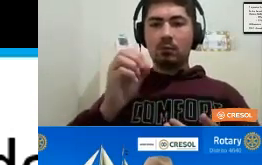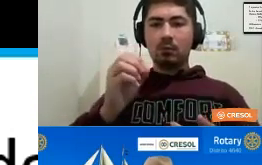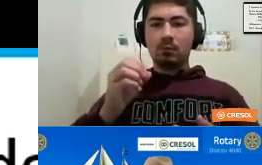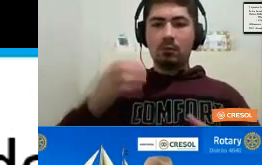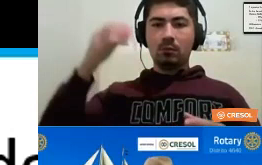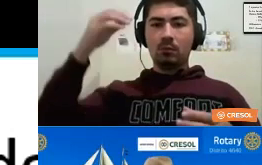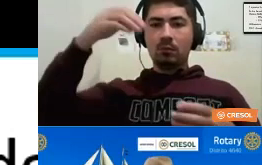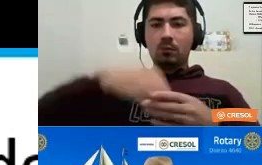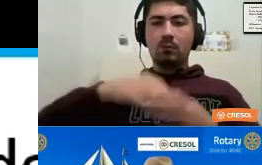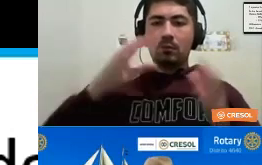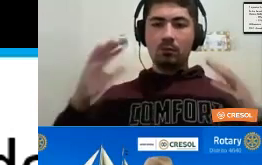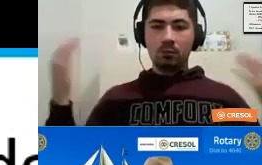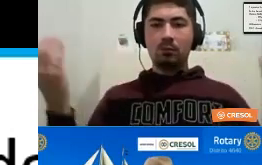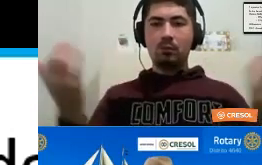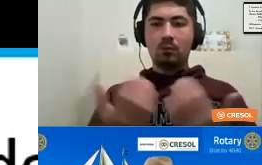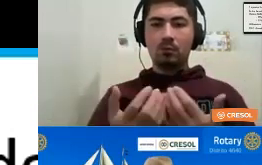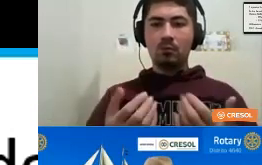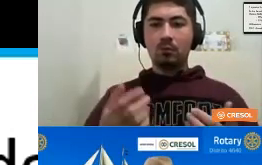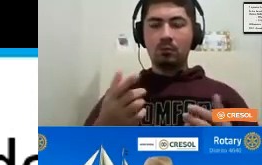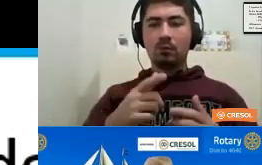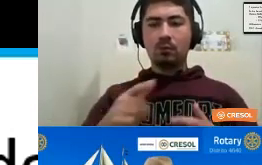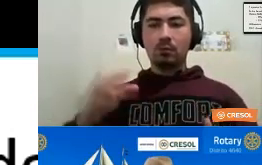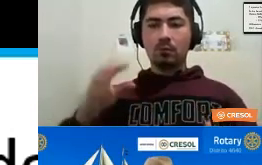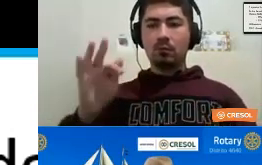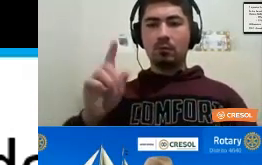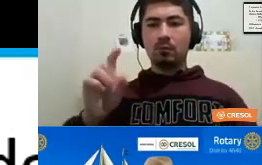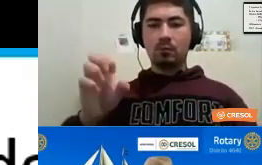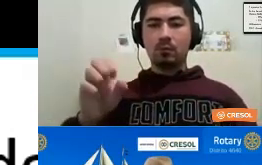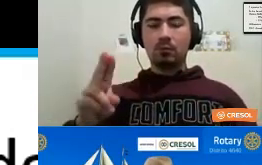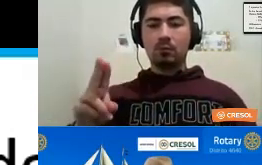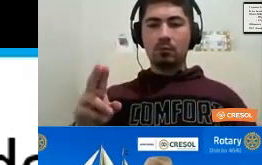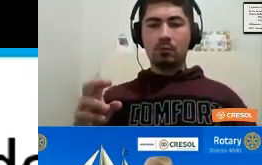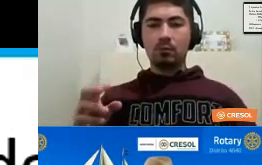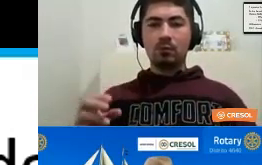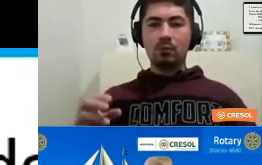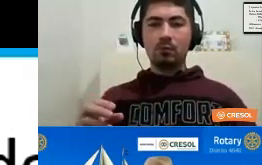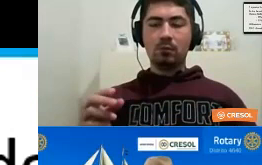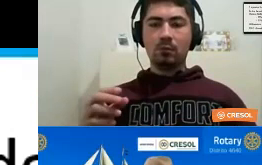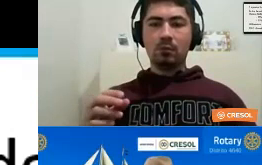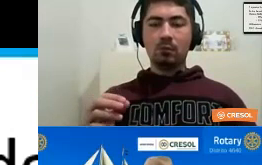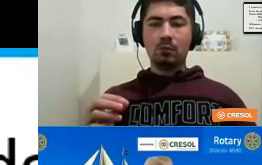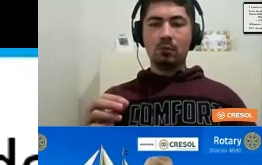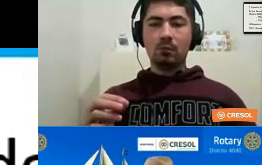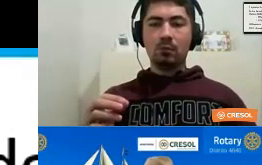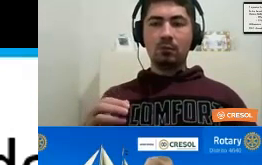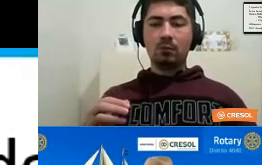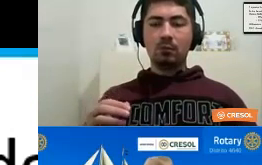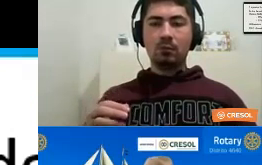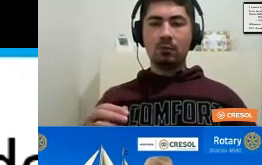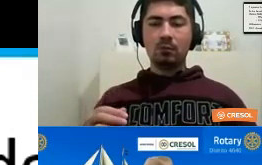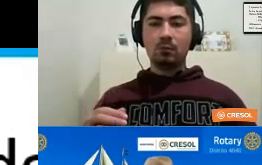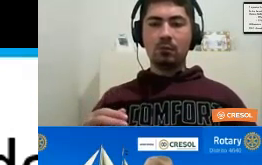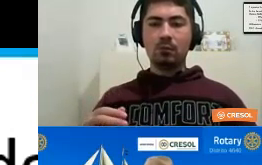Fundo Mundial e 50% no FEDUC de cada distrito. O Fundo Mundial vai financiar os subsídios globais, os programas da